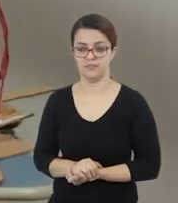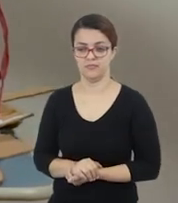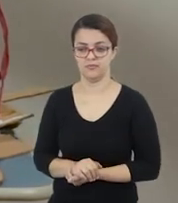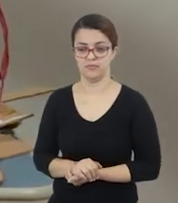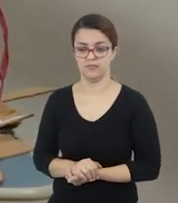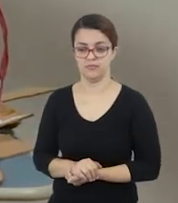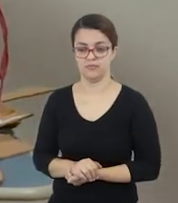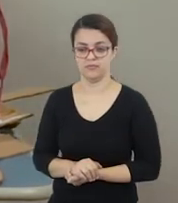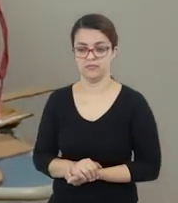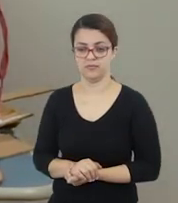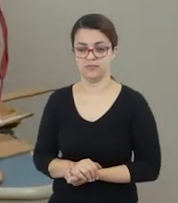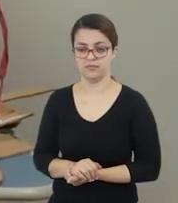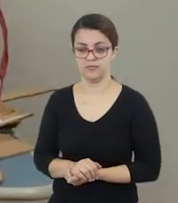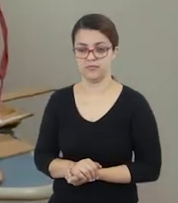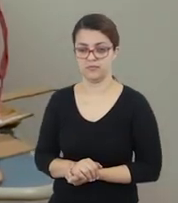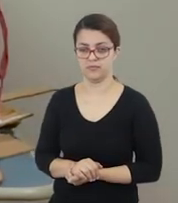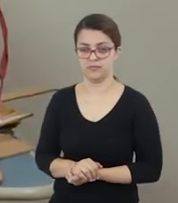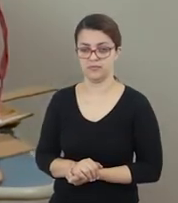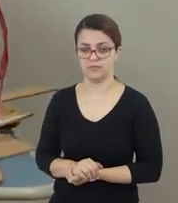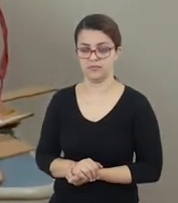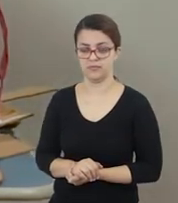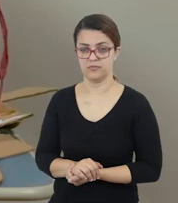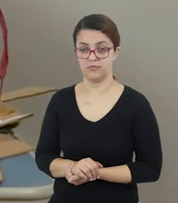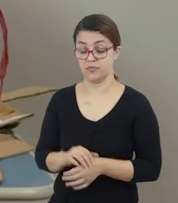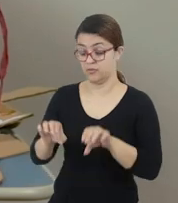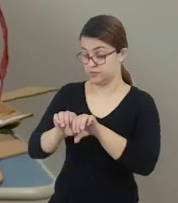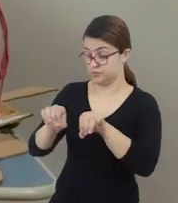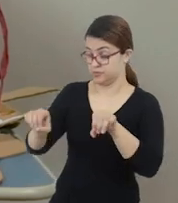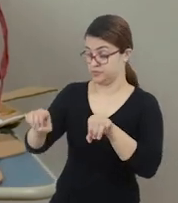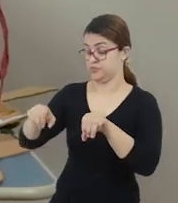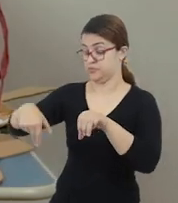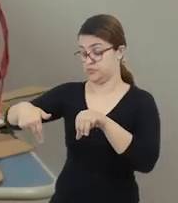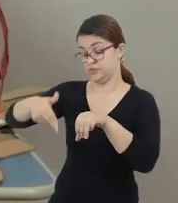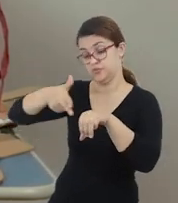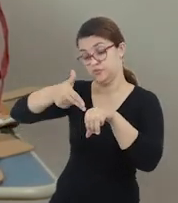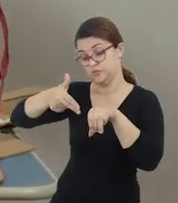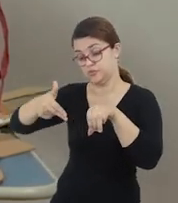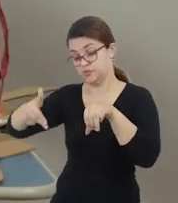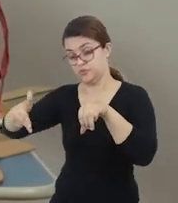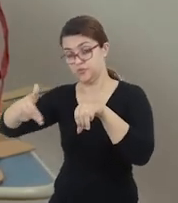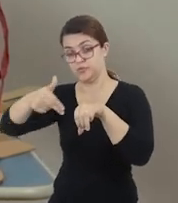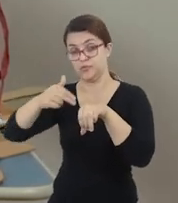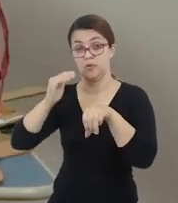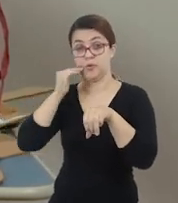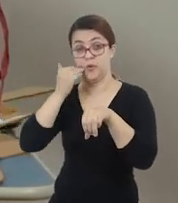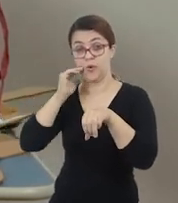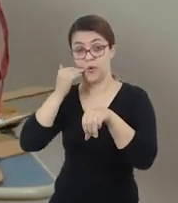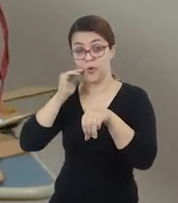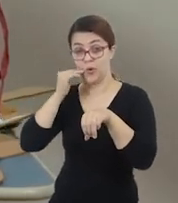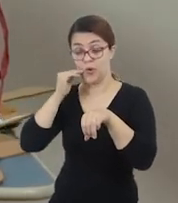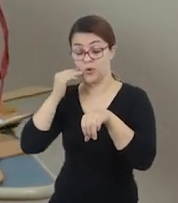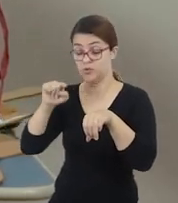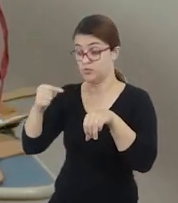E aí vocês vão pintar de cor de rosa, que é a cor dele quando adulto, né?